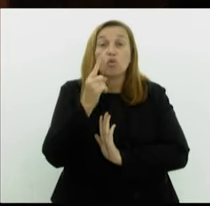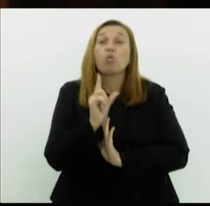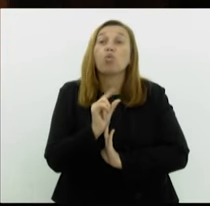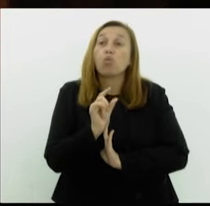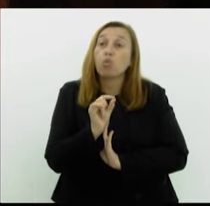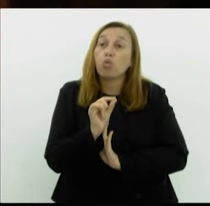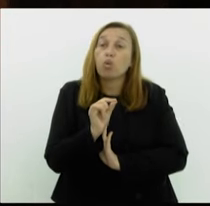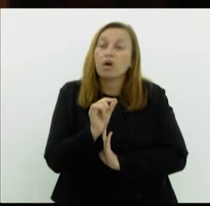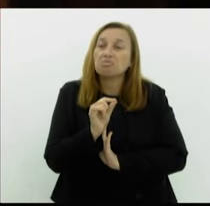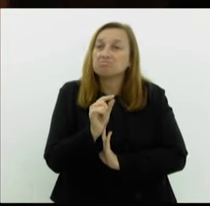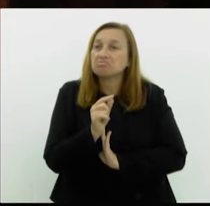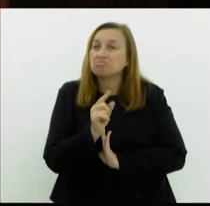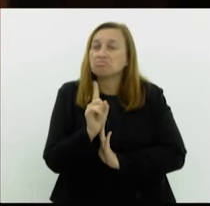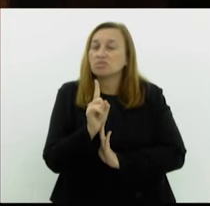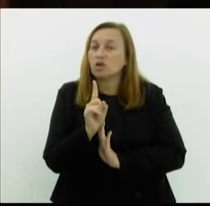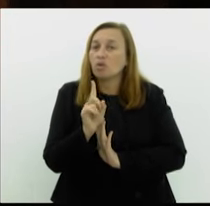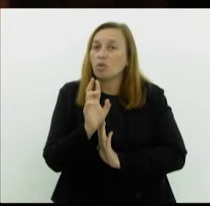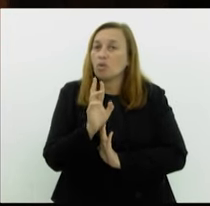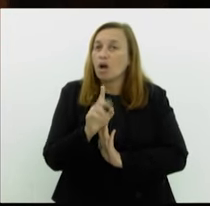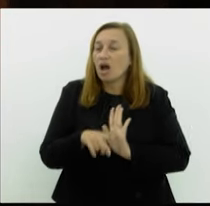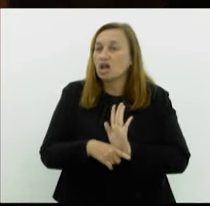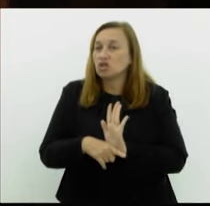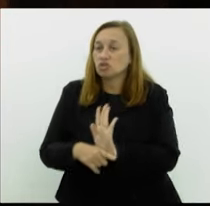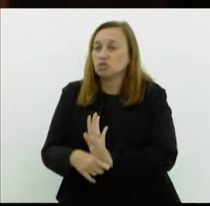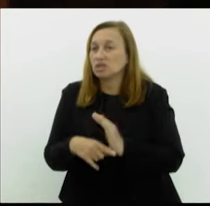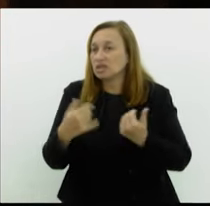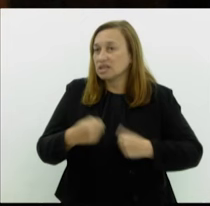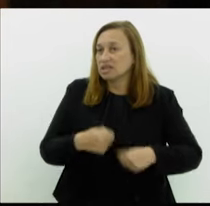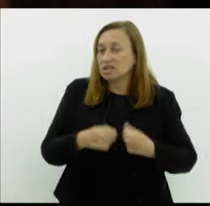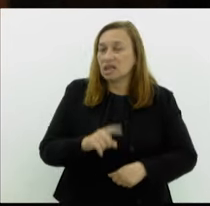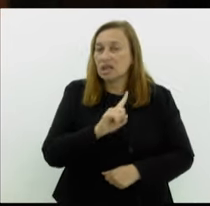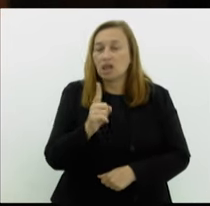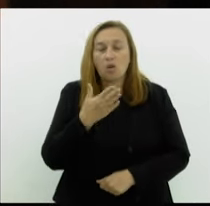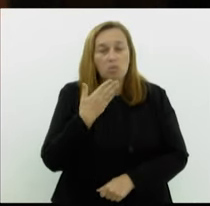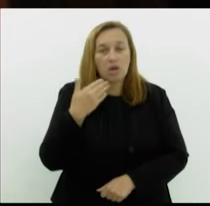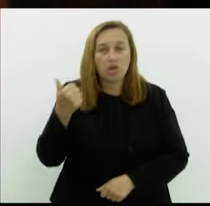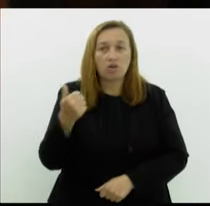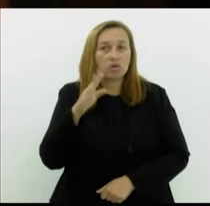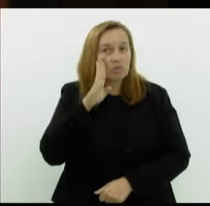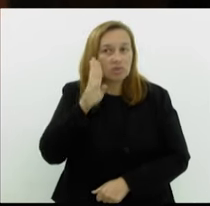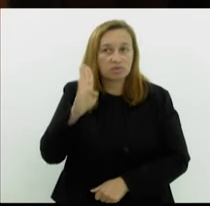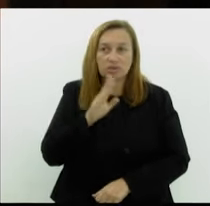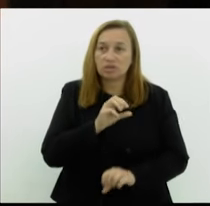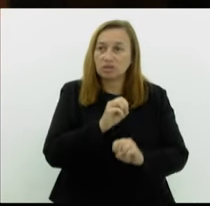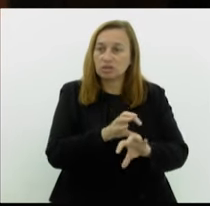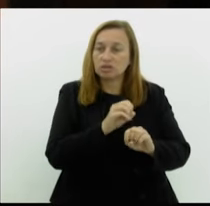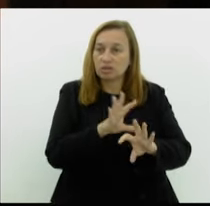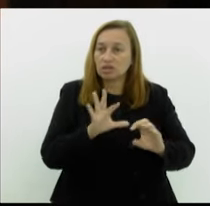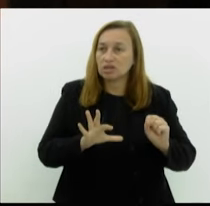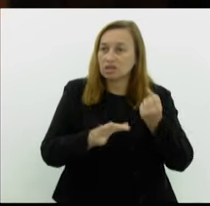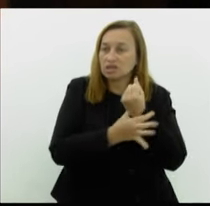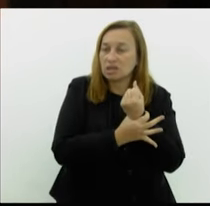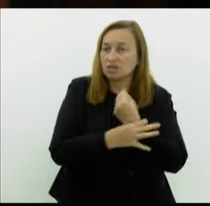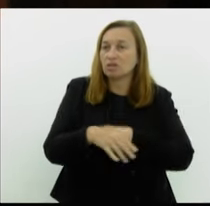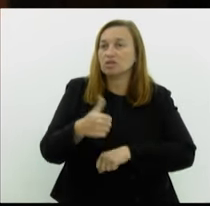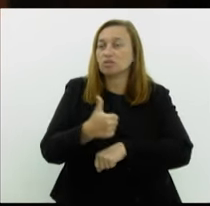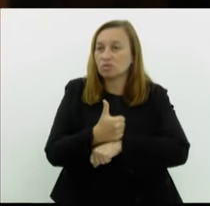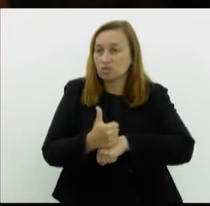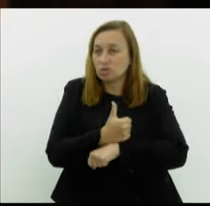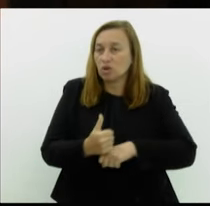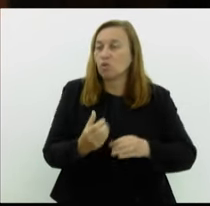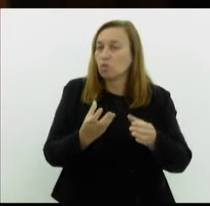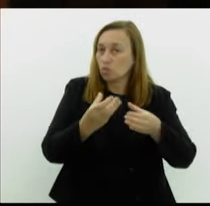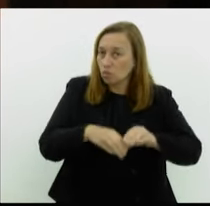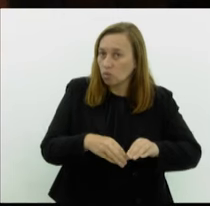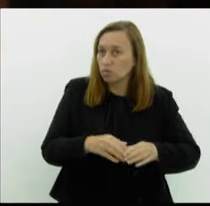não atende às necessidades totais e não melhora aquilo que é fundamental na educação, quer a garantia de um profissional concursado, quer a